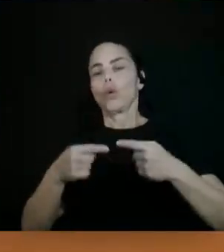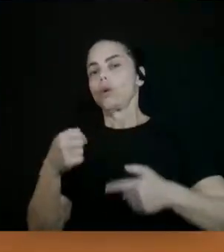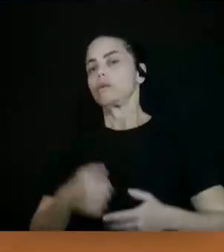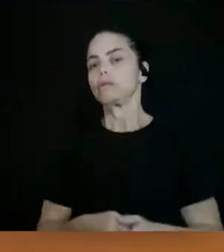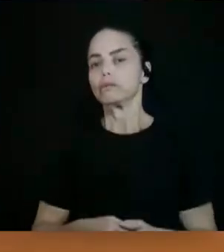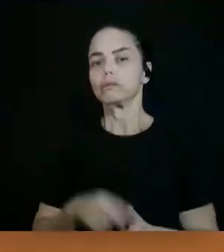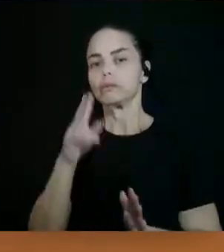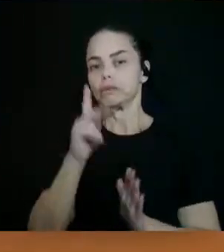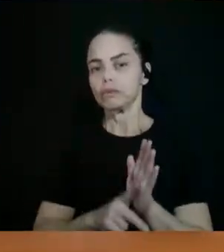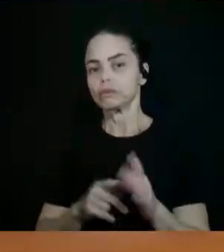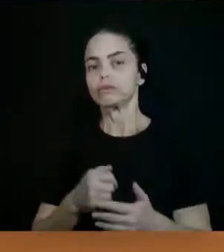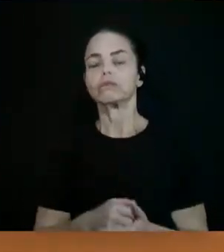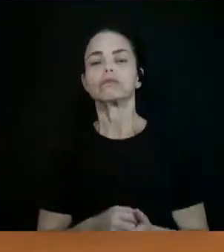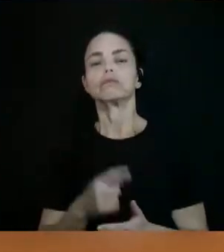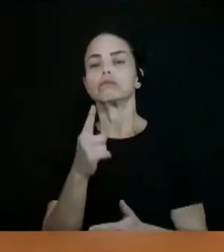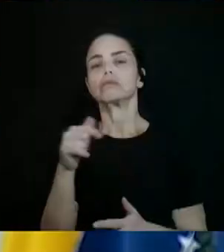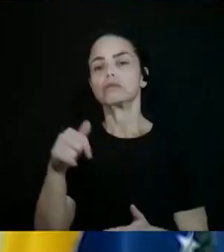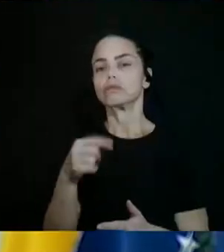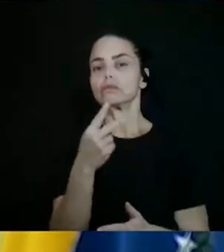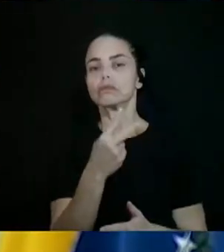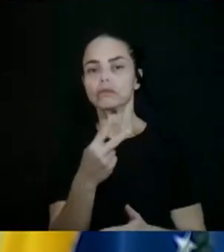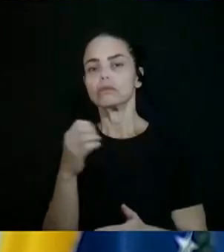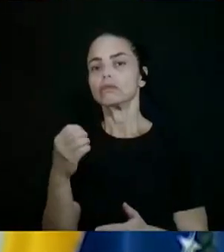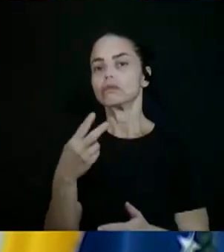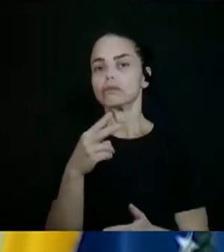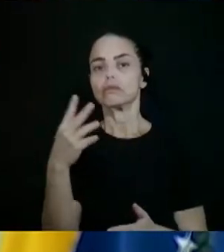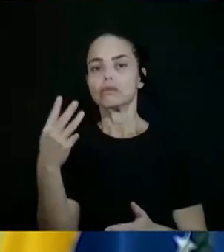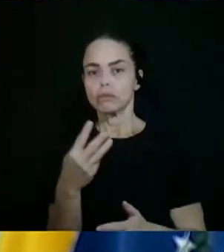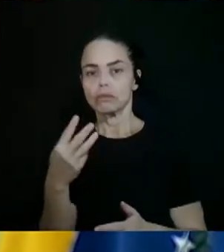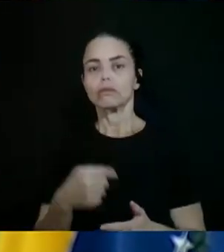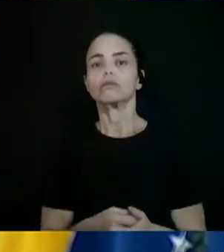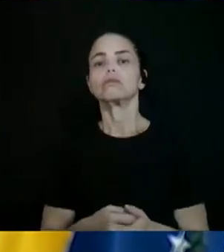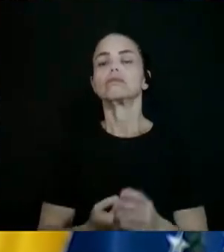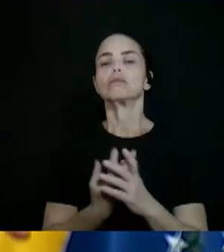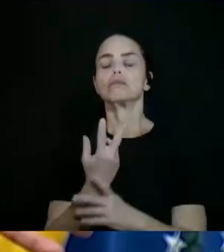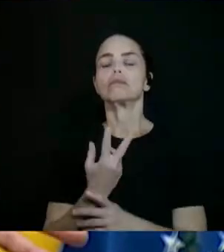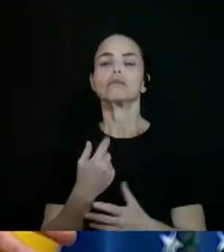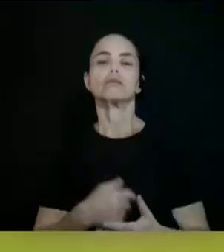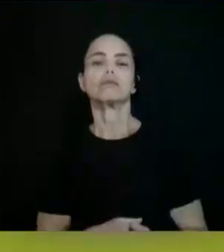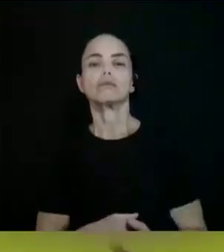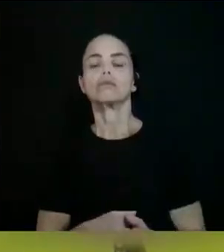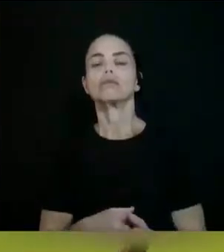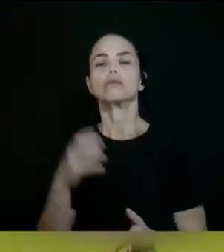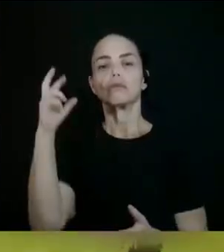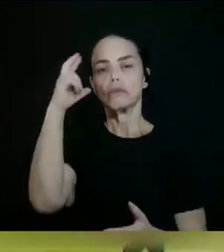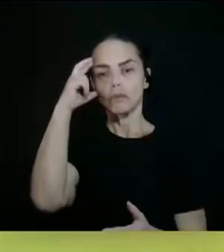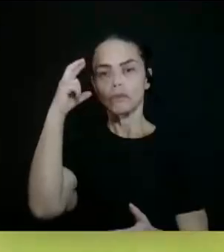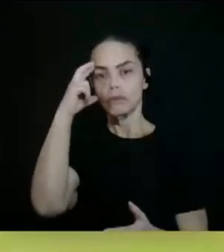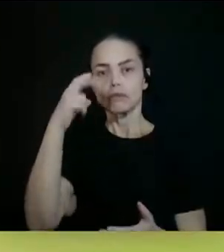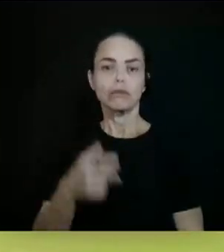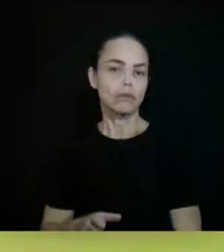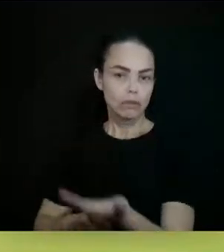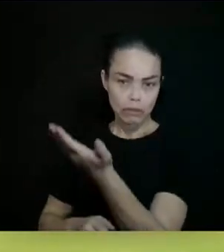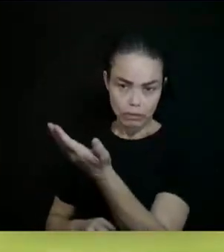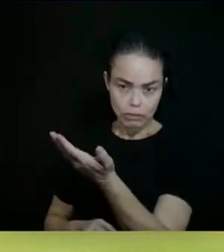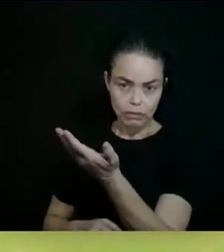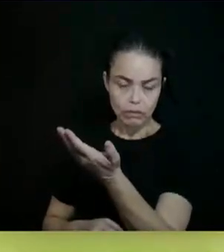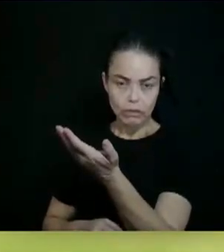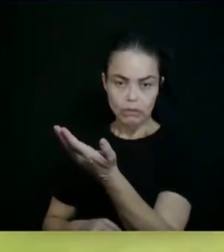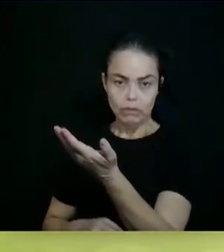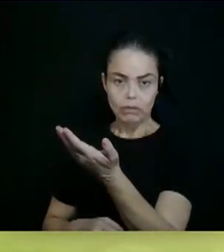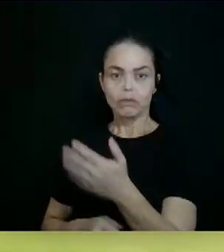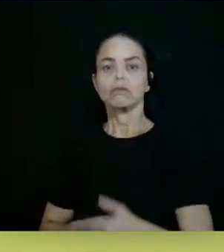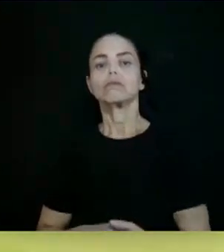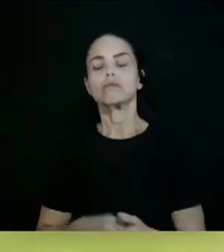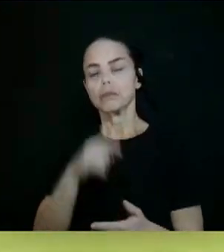de lei 172 de 2023, de autoria do vereador Carlinhos Camelô, que estabelece diretrizes para a